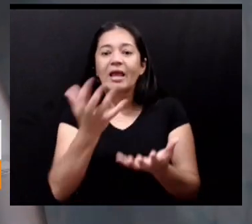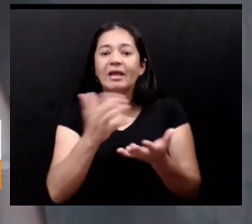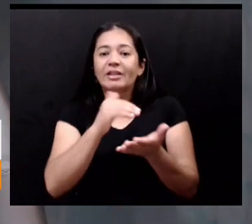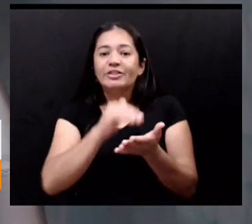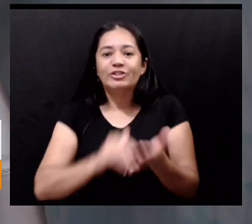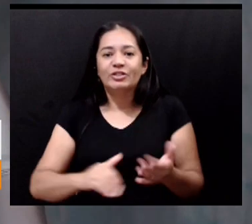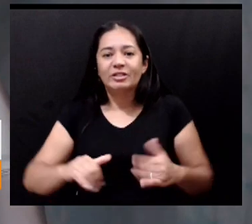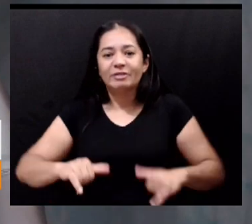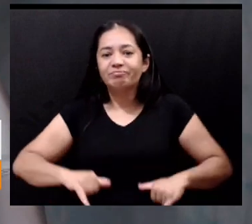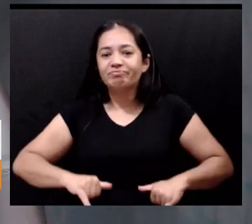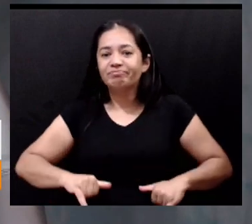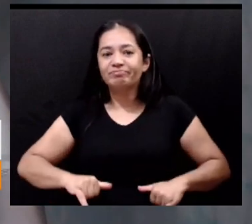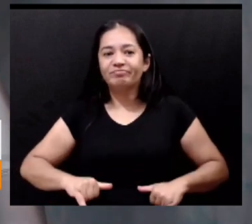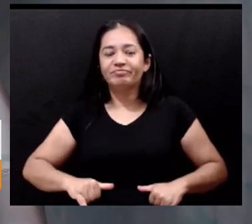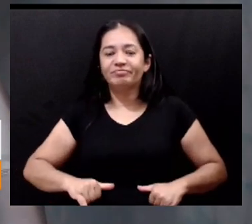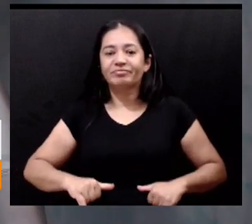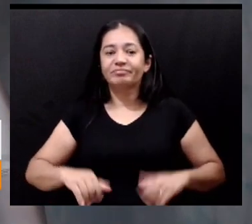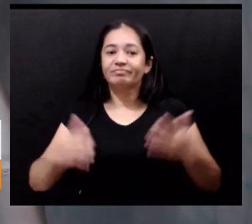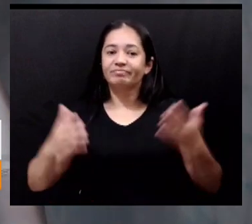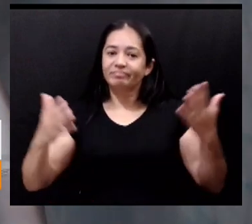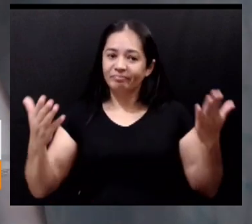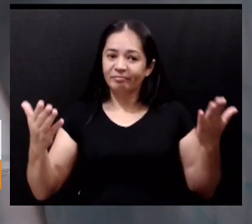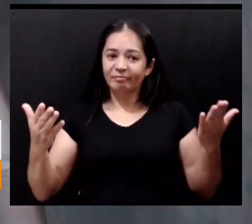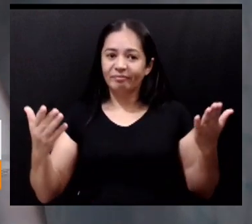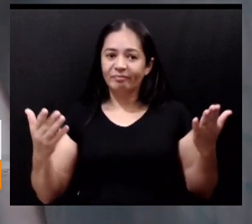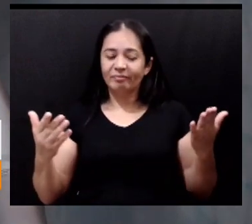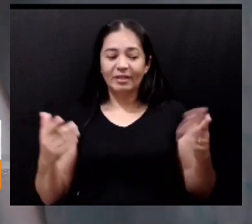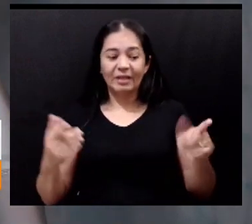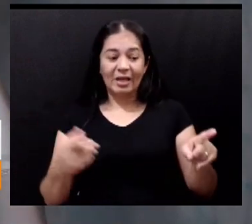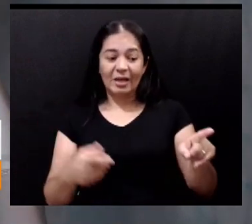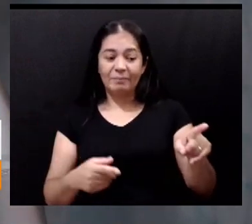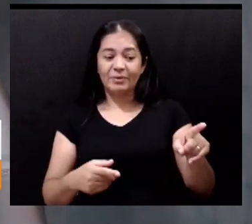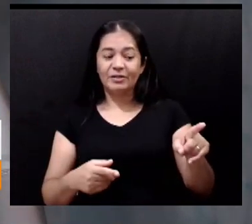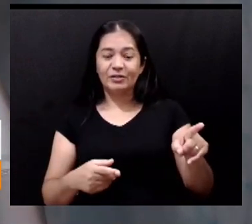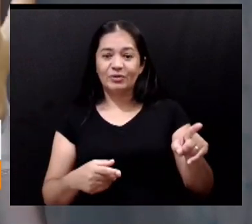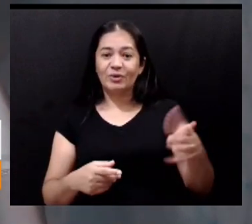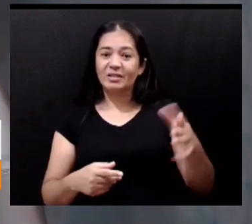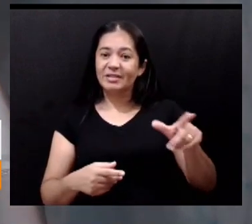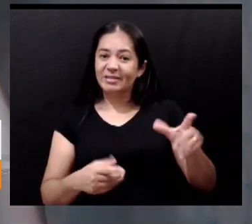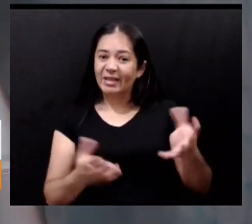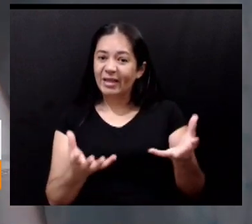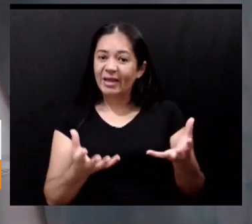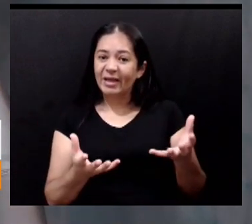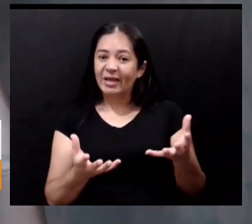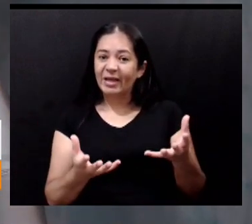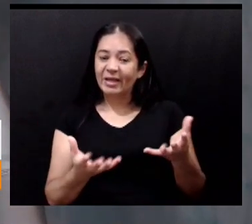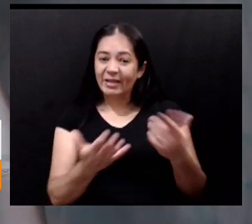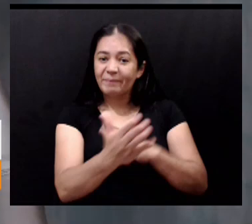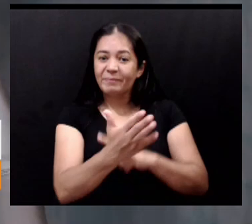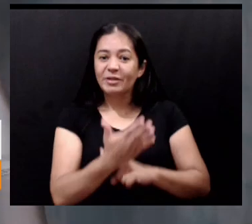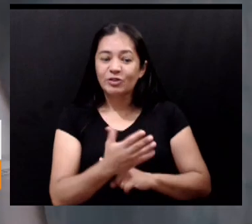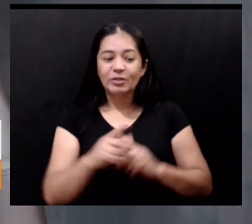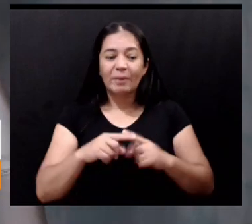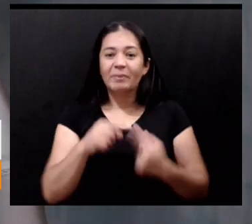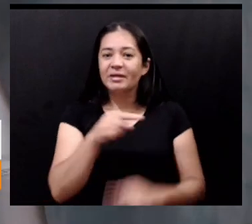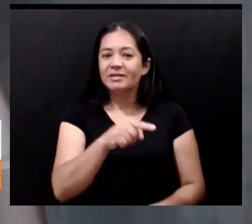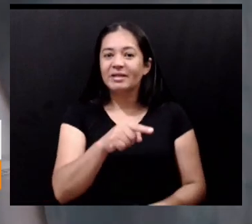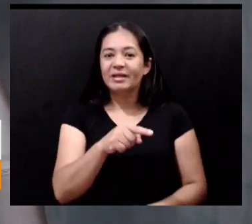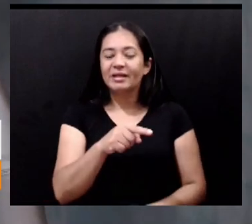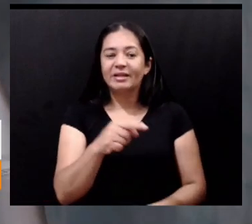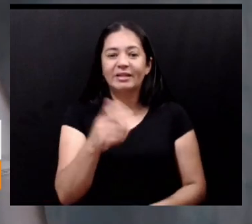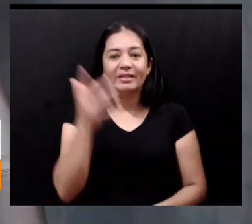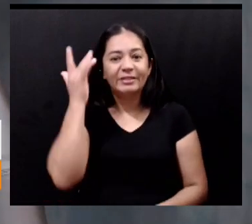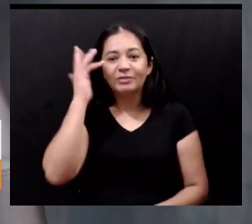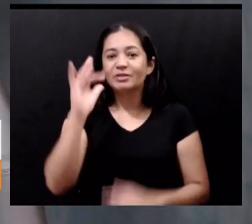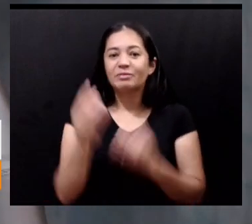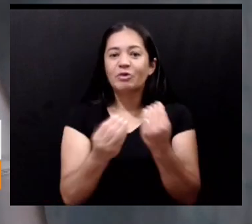poder filtrar, tá, aquela pessoa está talvez querendo me acolher, mas ela não está sabendo, né, nessa fala não me acolhe. Mas